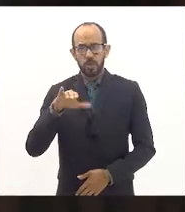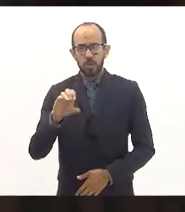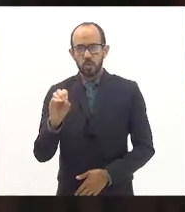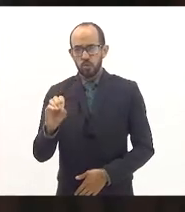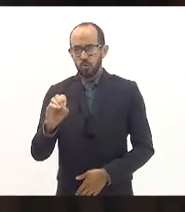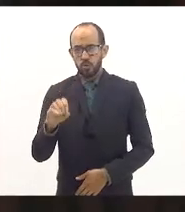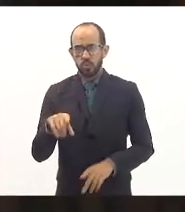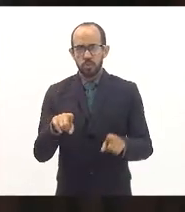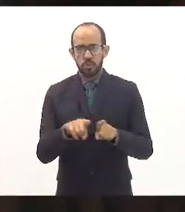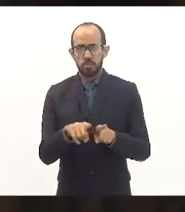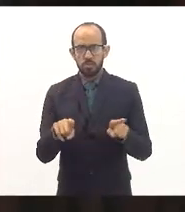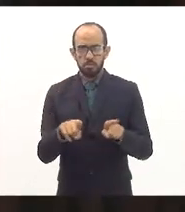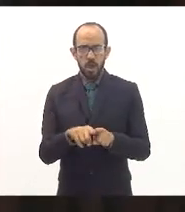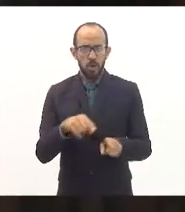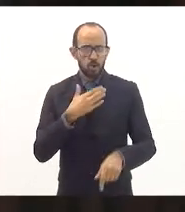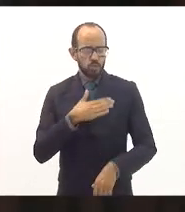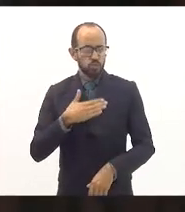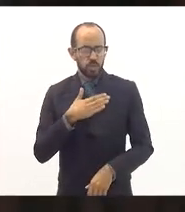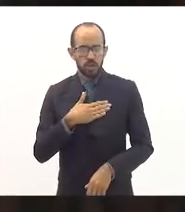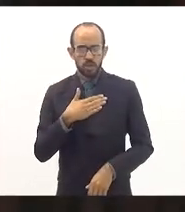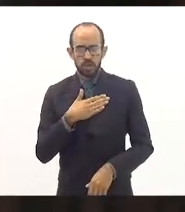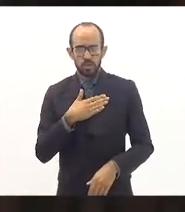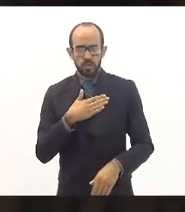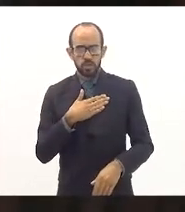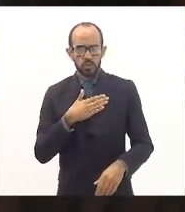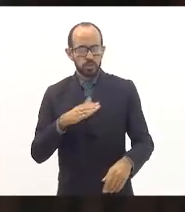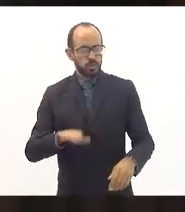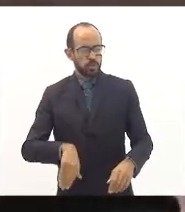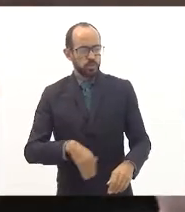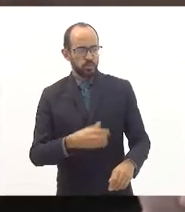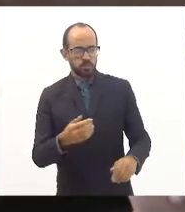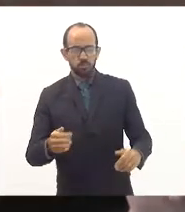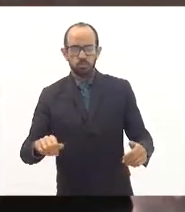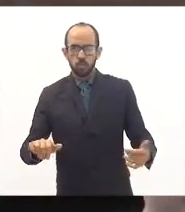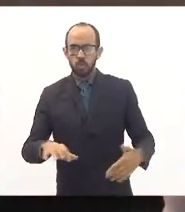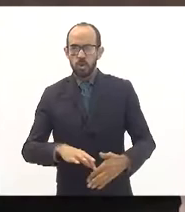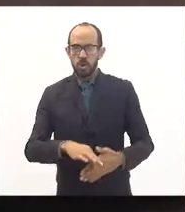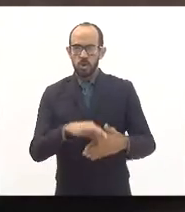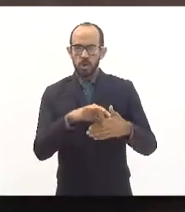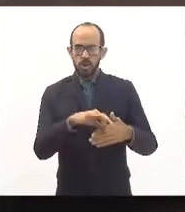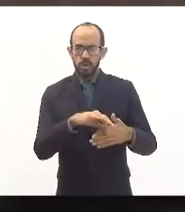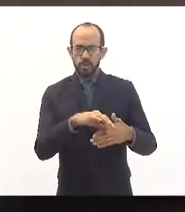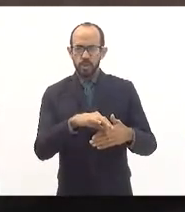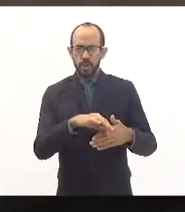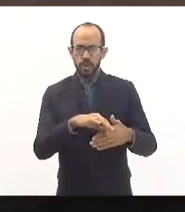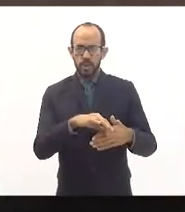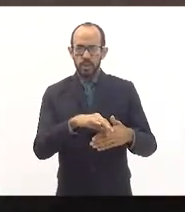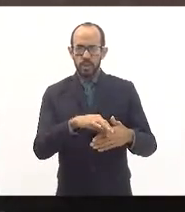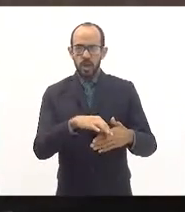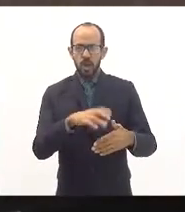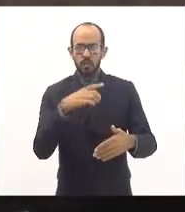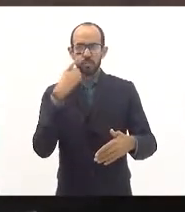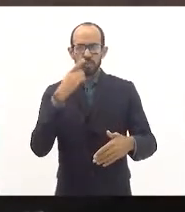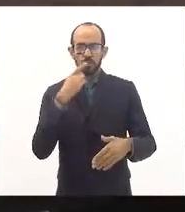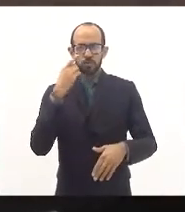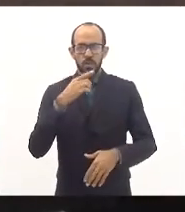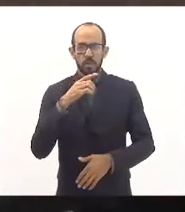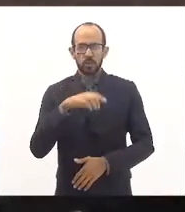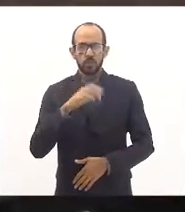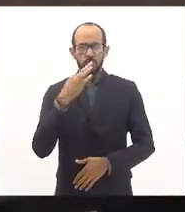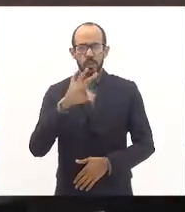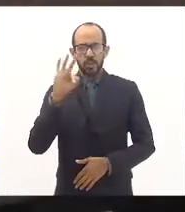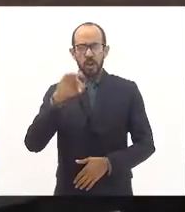ao nosso queridíssimo Babalaô Ivanir dos Santos, ao deputado federal